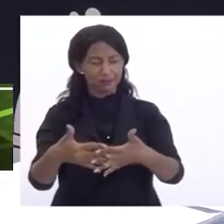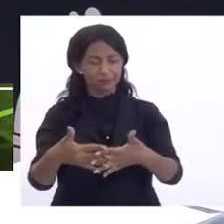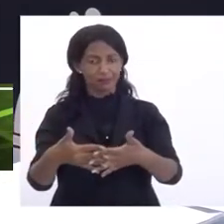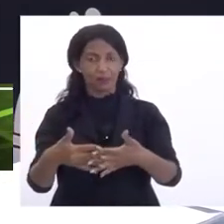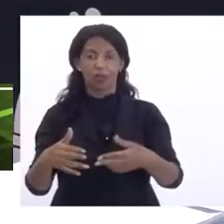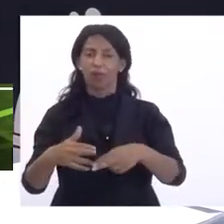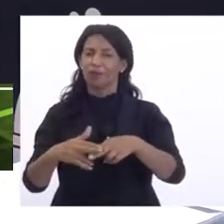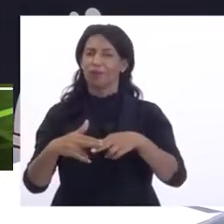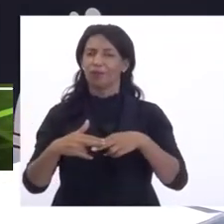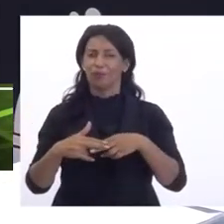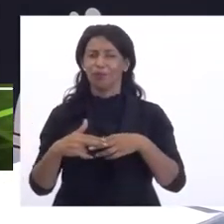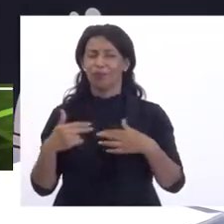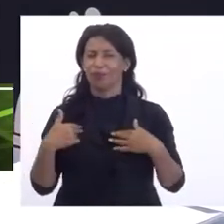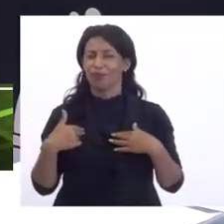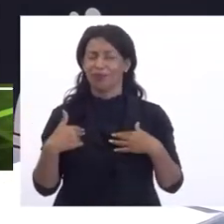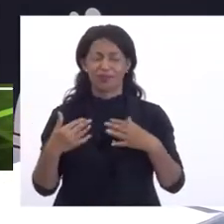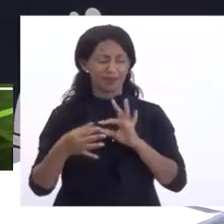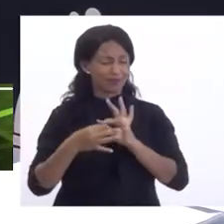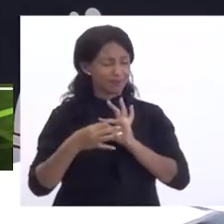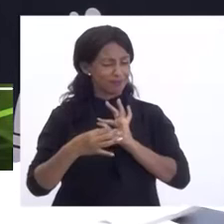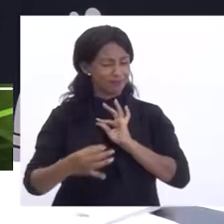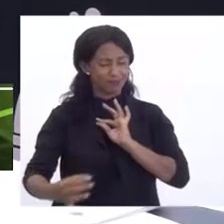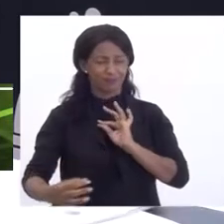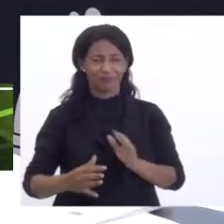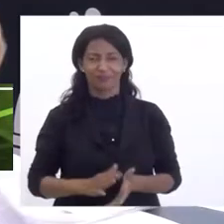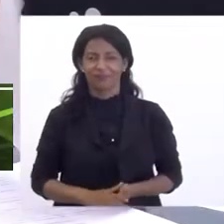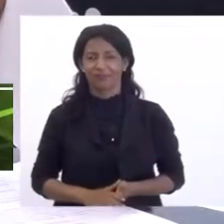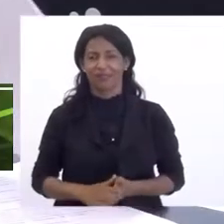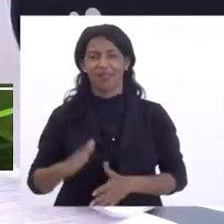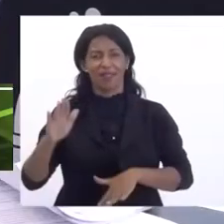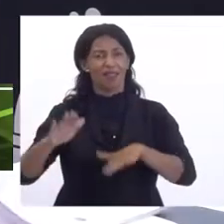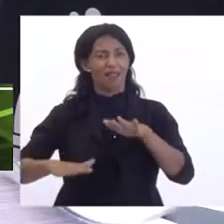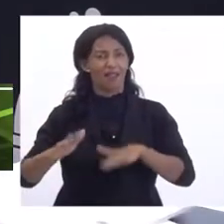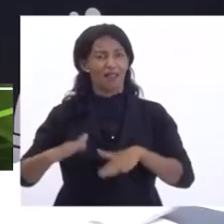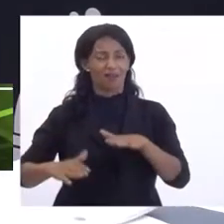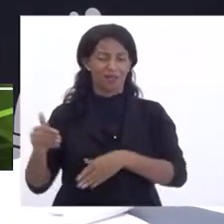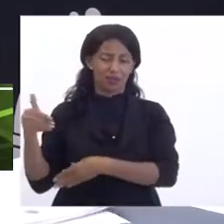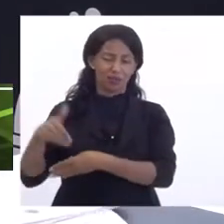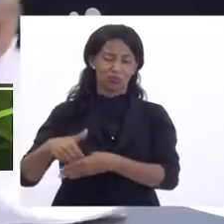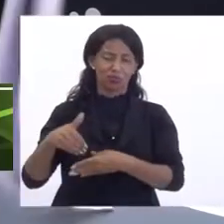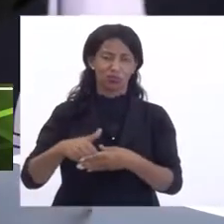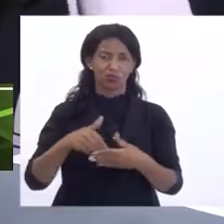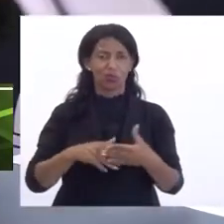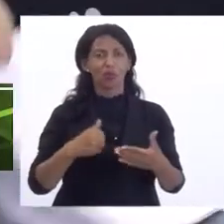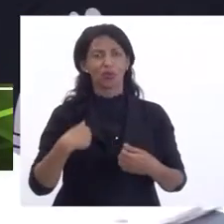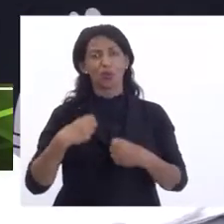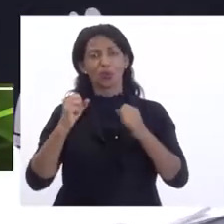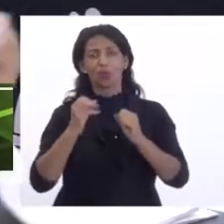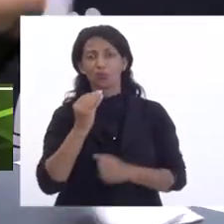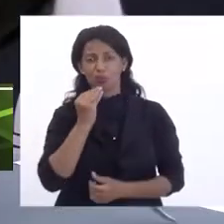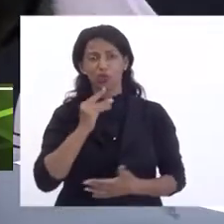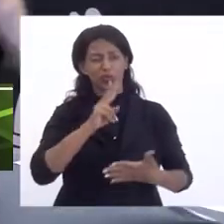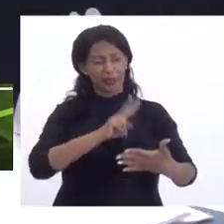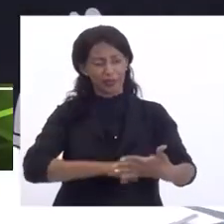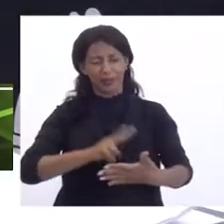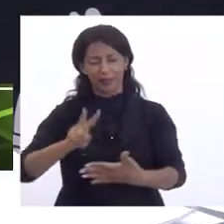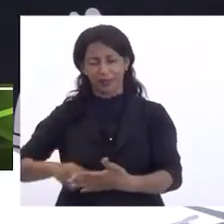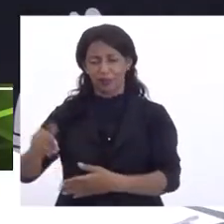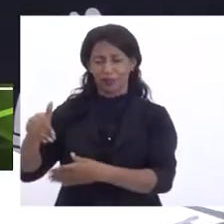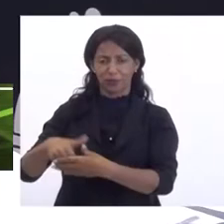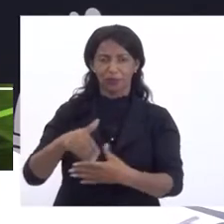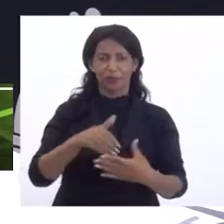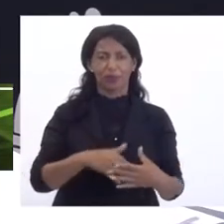Por isso, eu não vou até me prolongar, né, apesar dos votos serem extensos, eu podia que estar lendo os dois votos, está entregue já,